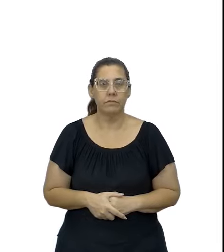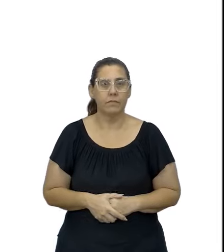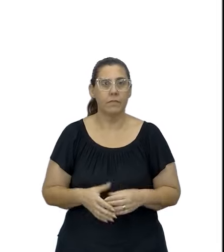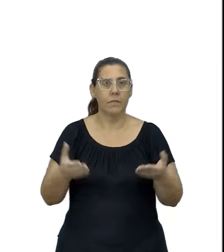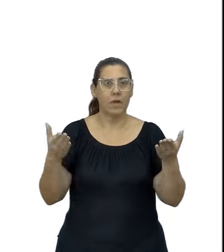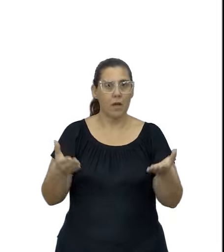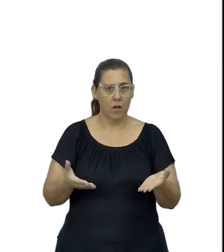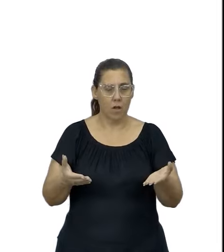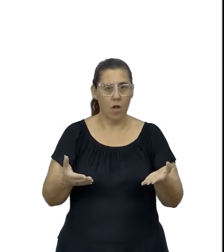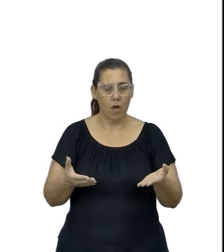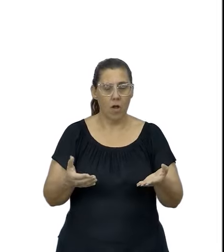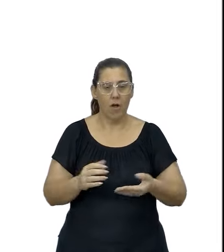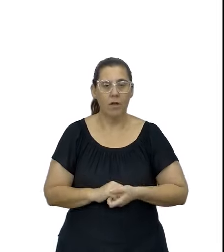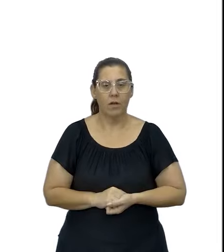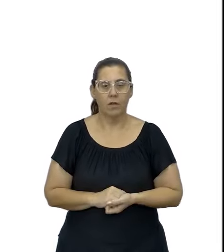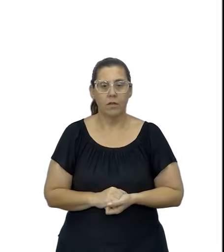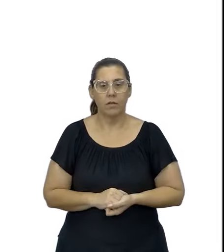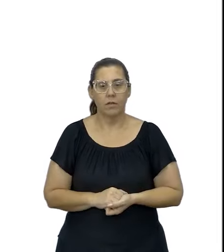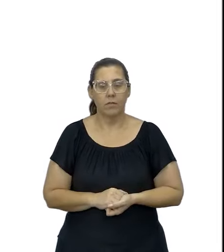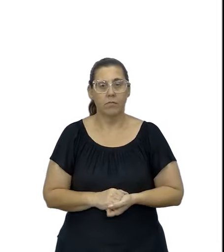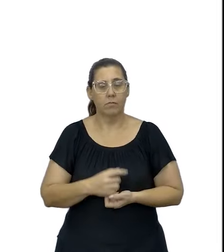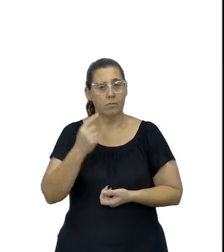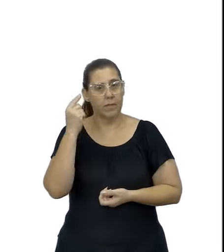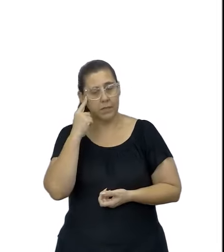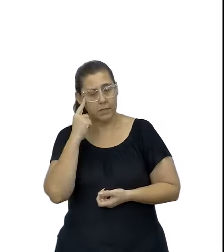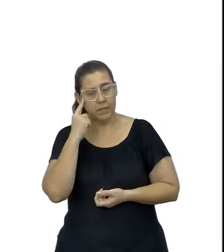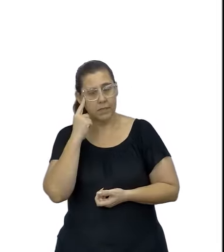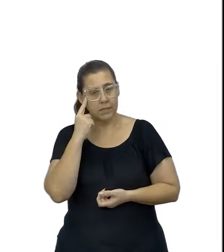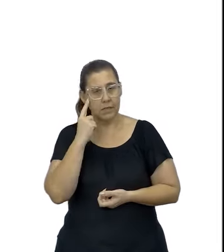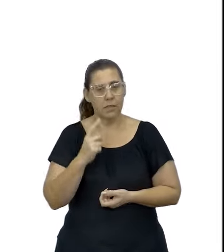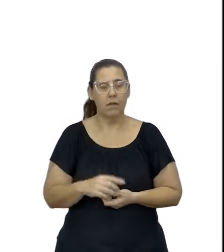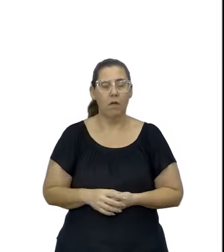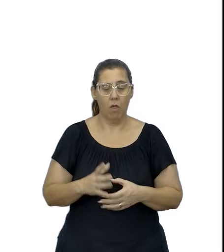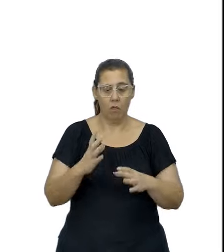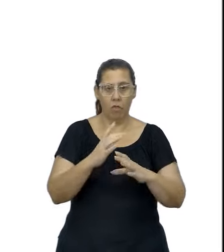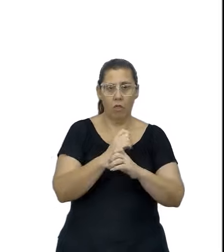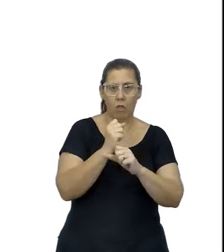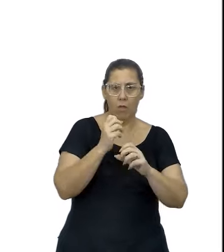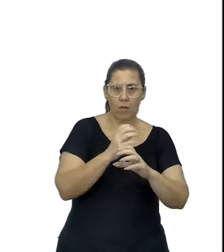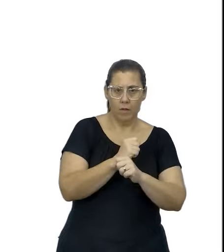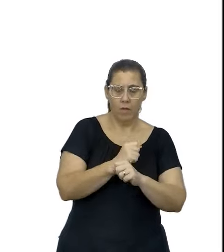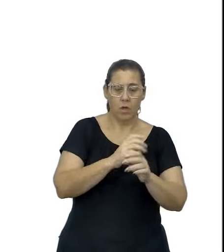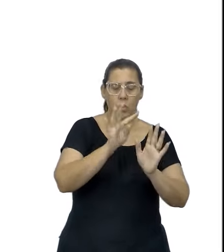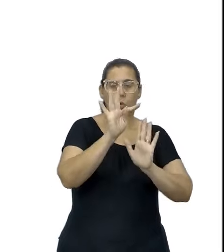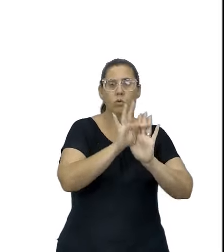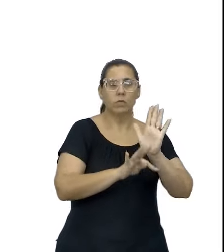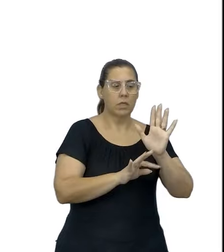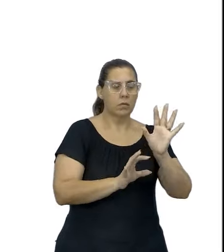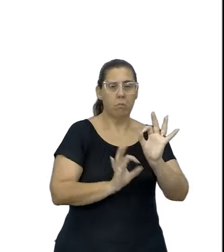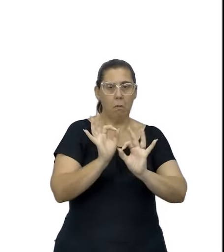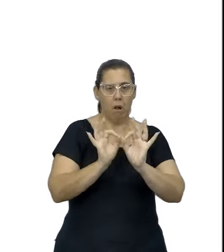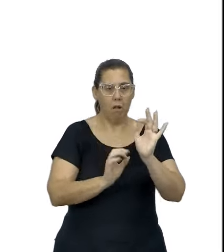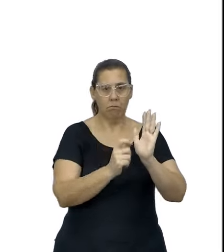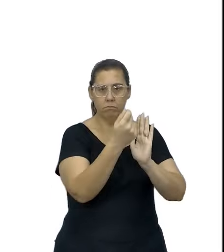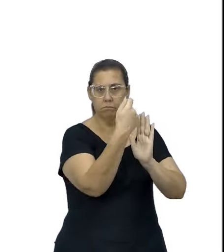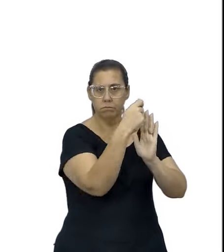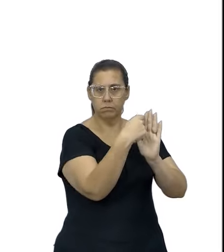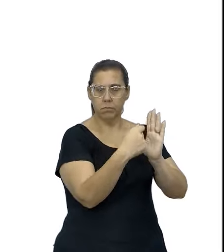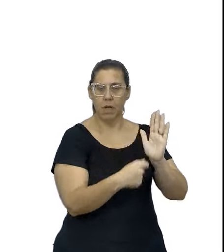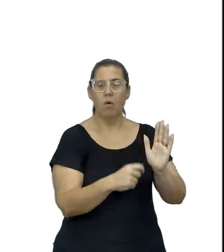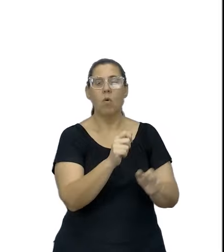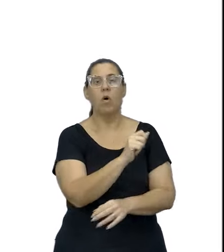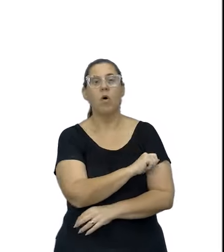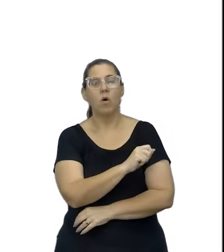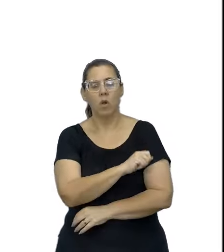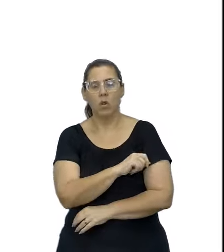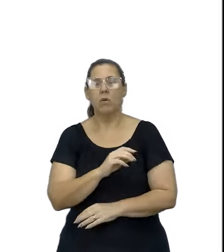Vamos agora pensar o seguinte, né, que é digno de nota que o texto produzido pelos alunos, ele